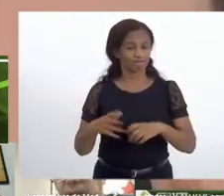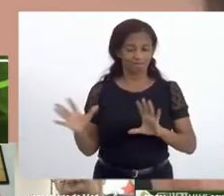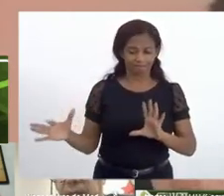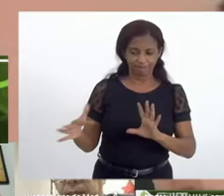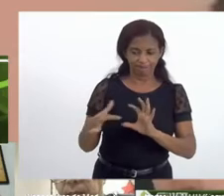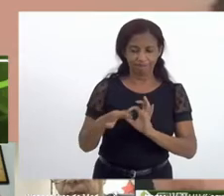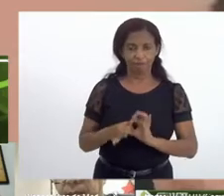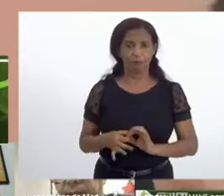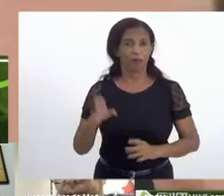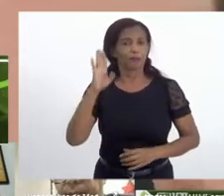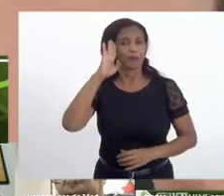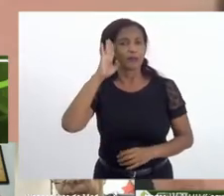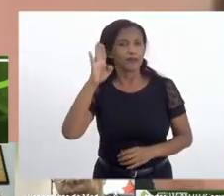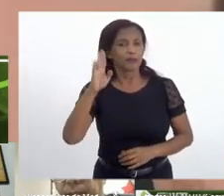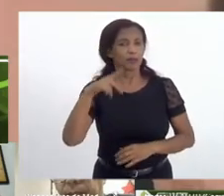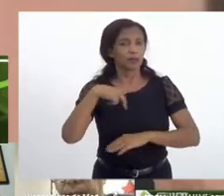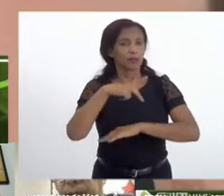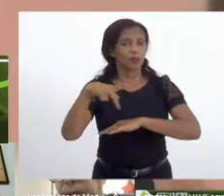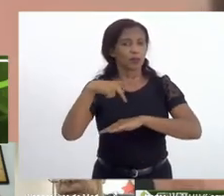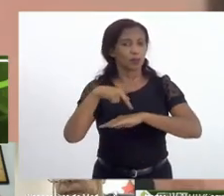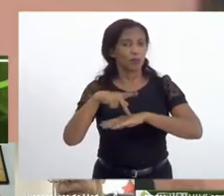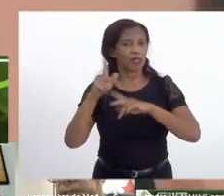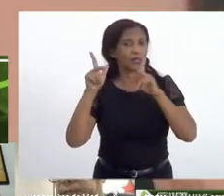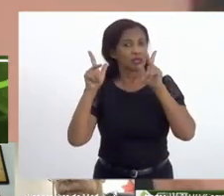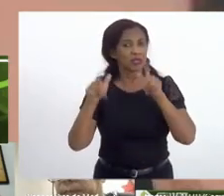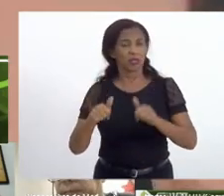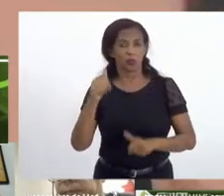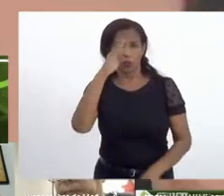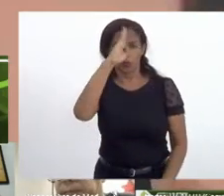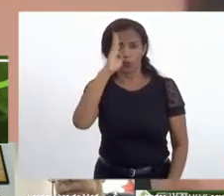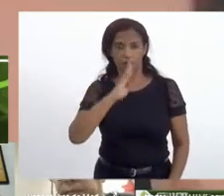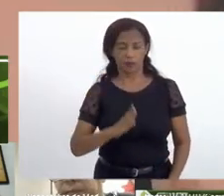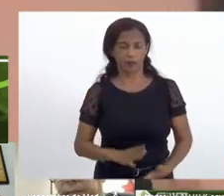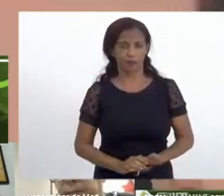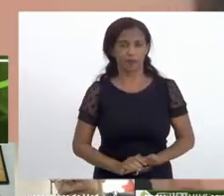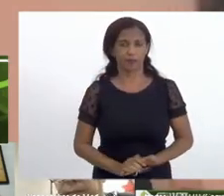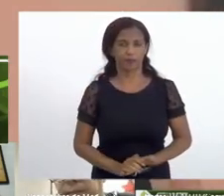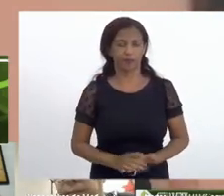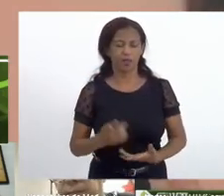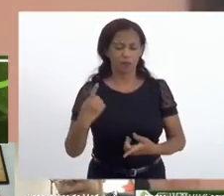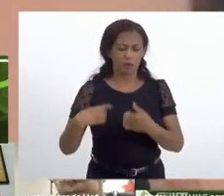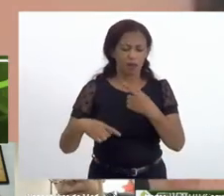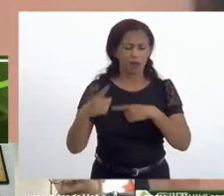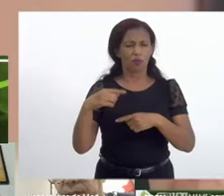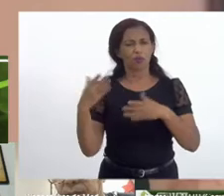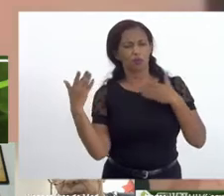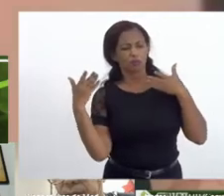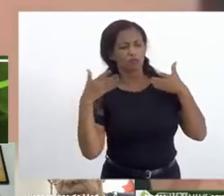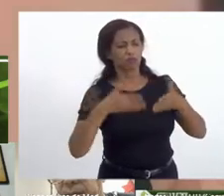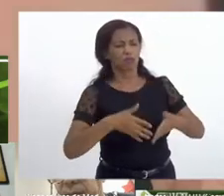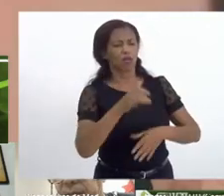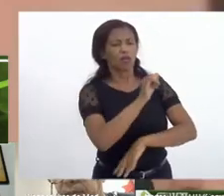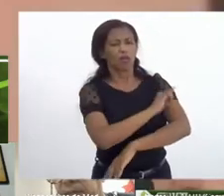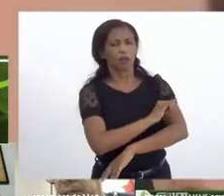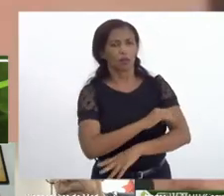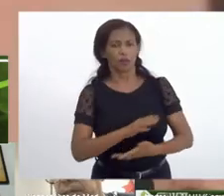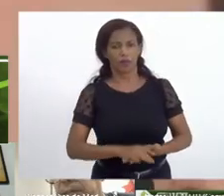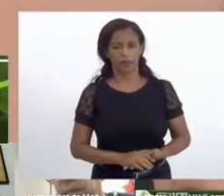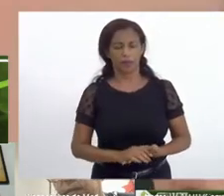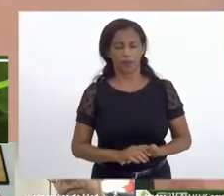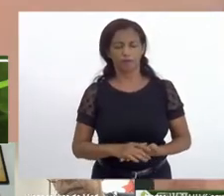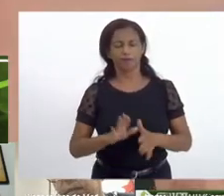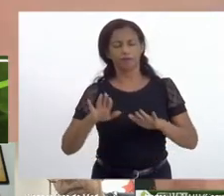integrado, principalmente num país de dimensão continental como o nosso. Mas voltando para o Rio de Janeiro, na época em